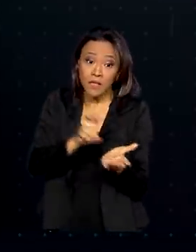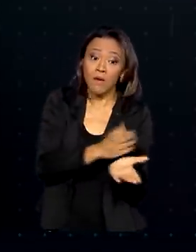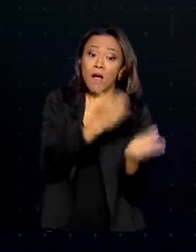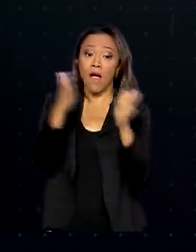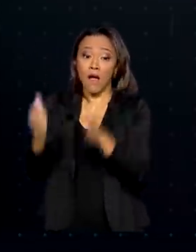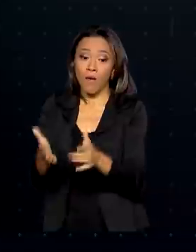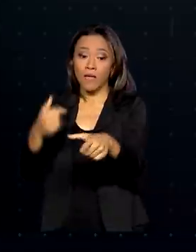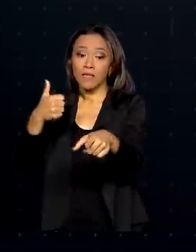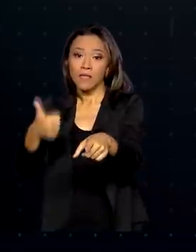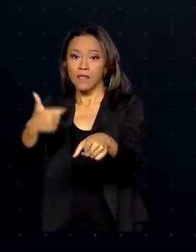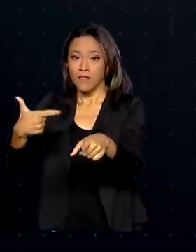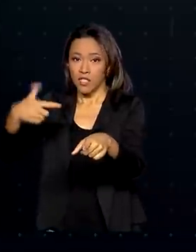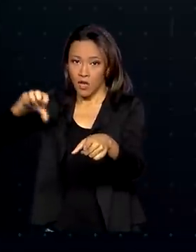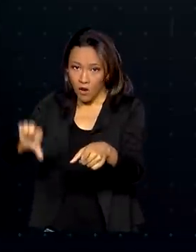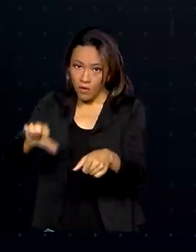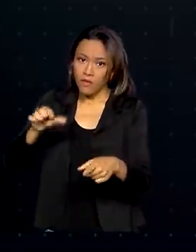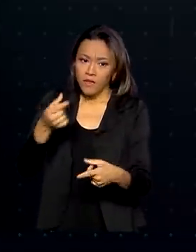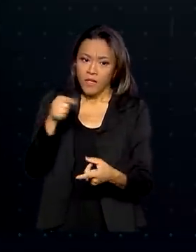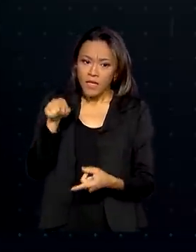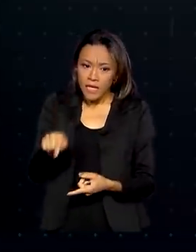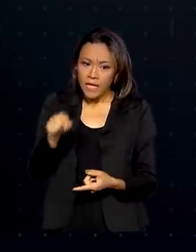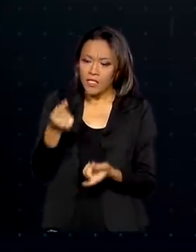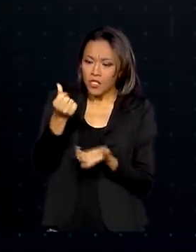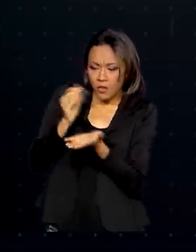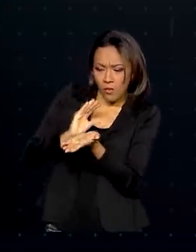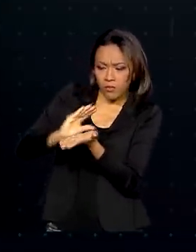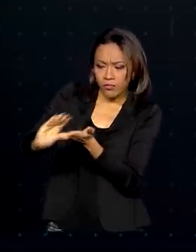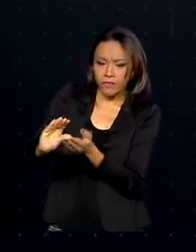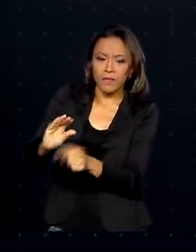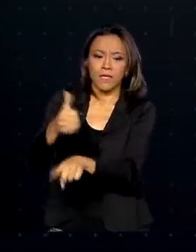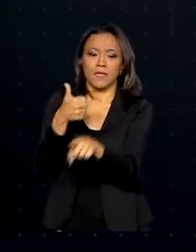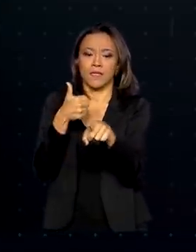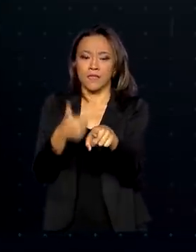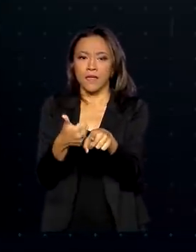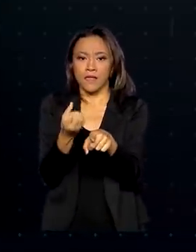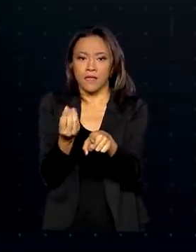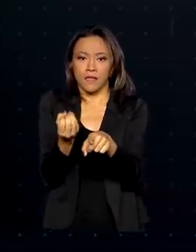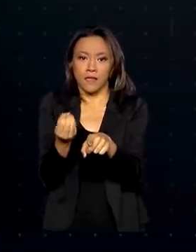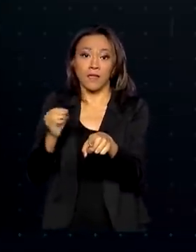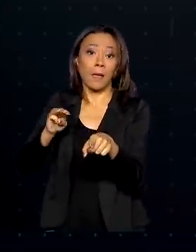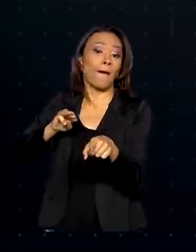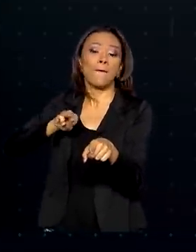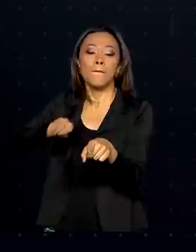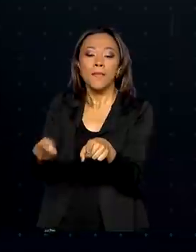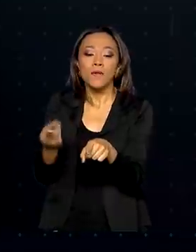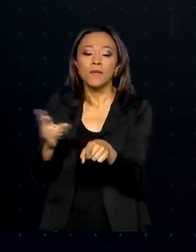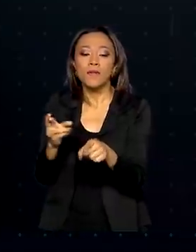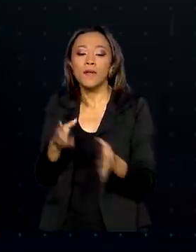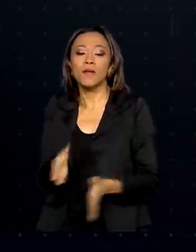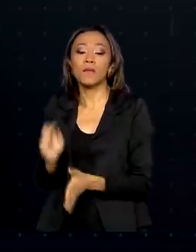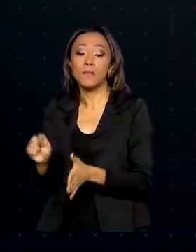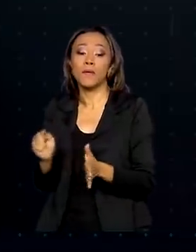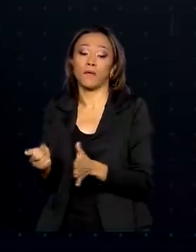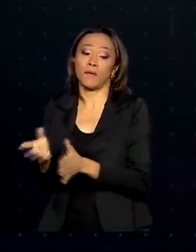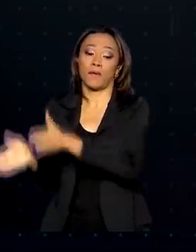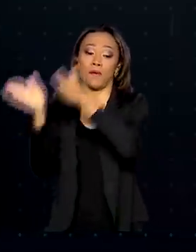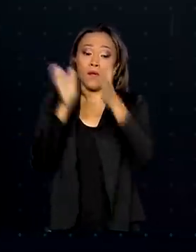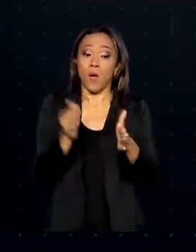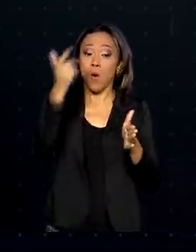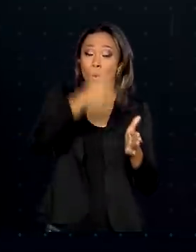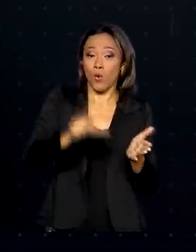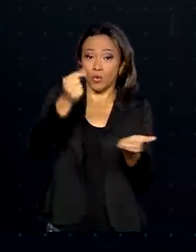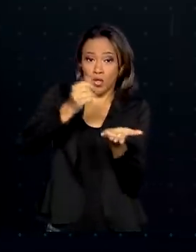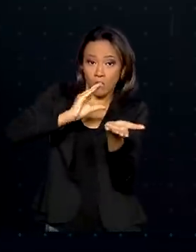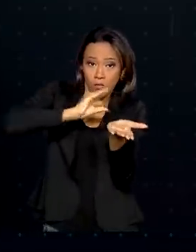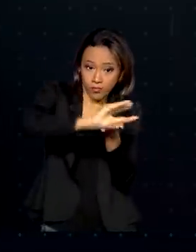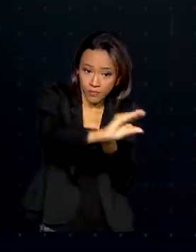129. O investimento nesta ação será de 160 milhões de reais. Outros 230 milhões de reais vão